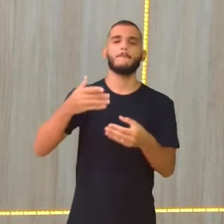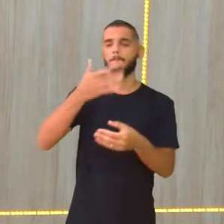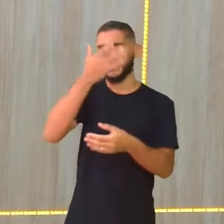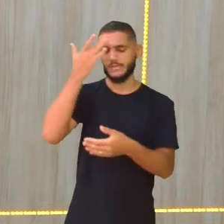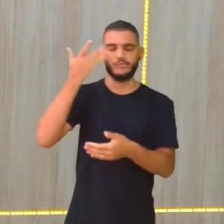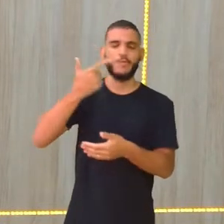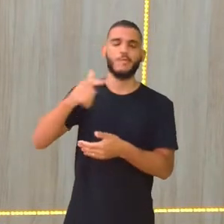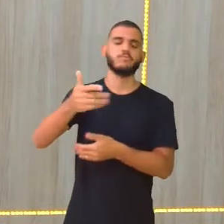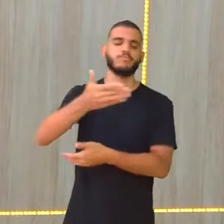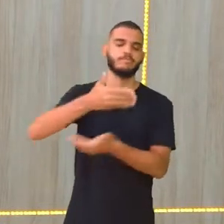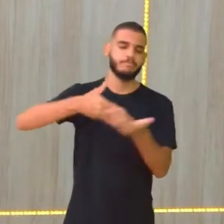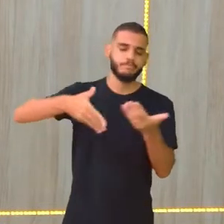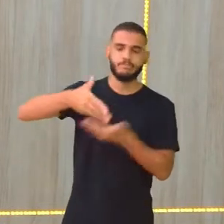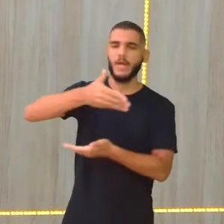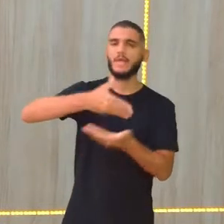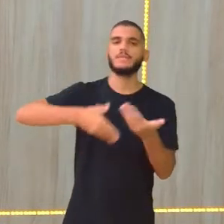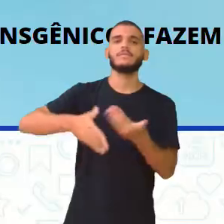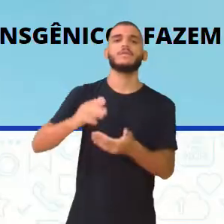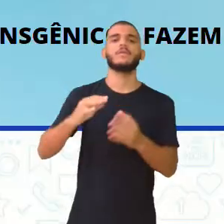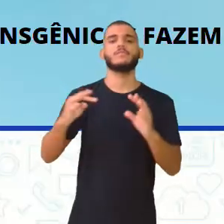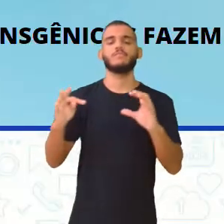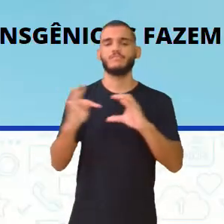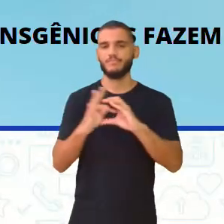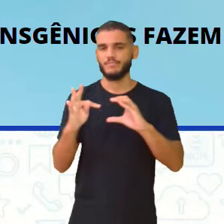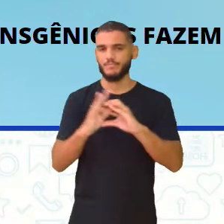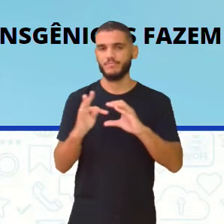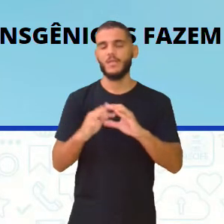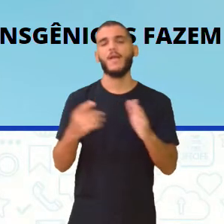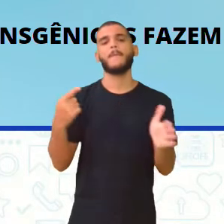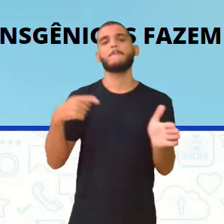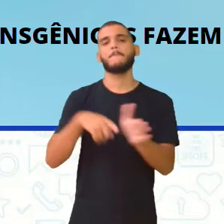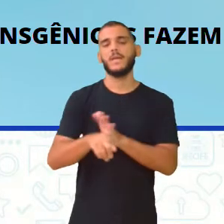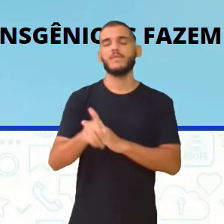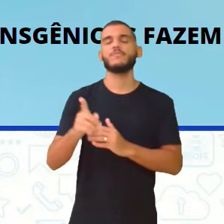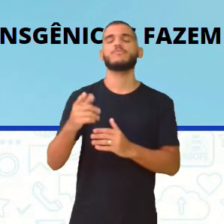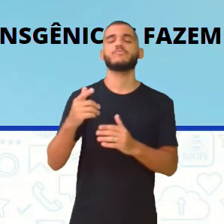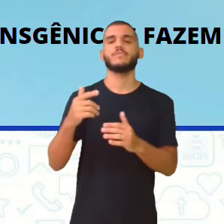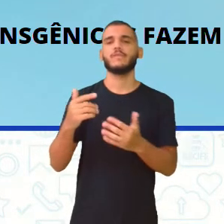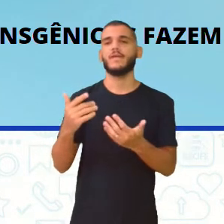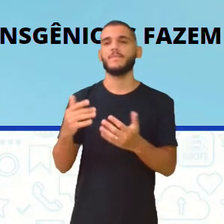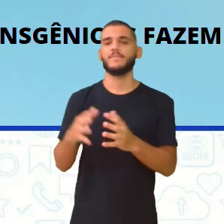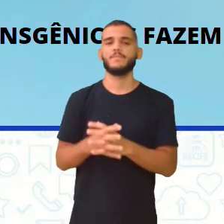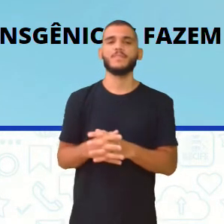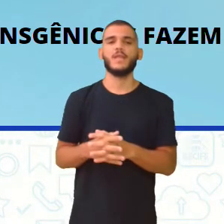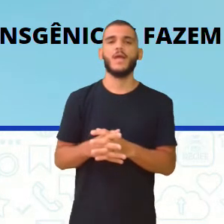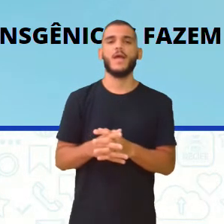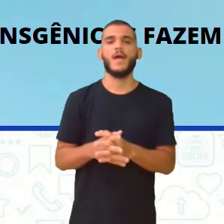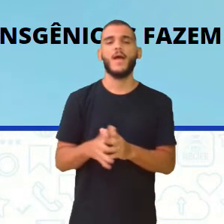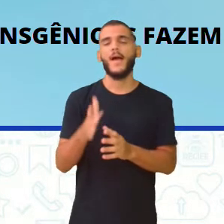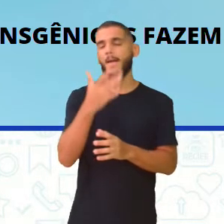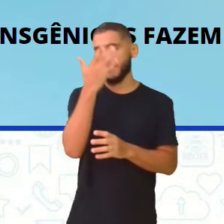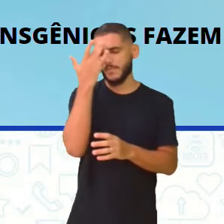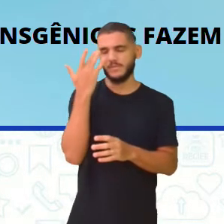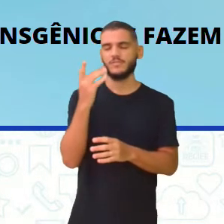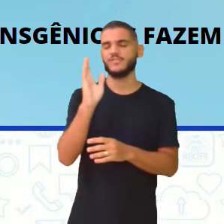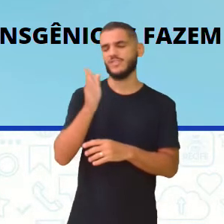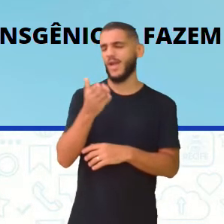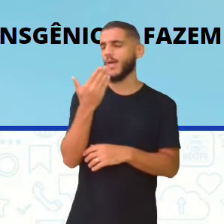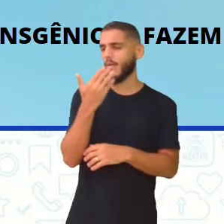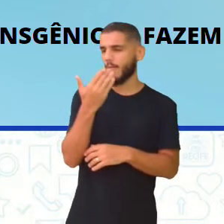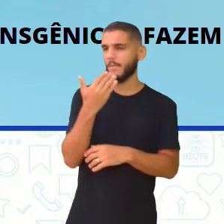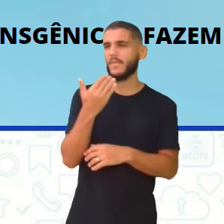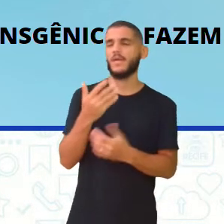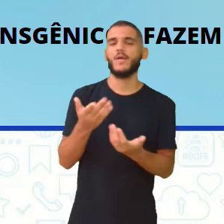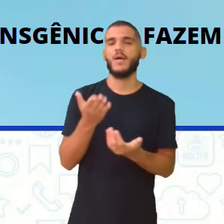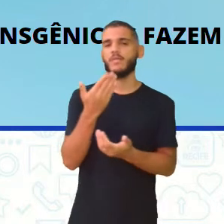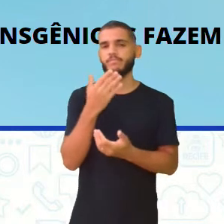pessoas sobre os alimentos transgênicos? Pergunta aí na vizinhança, pergunta lá na escola. Você já comeu algum alimento transgênico? Vamos ver se as